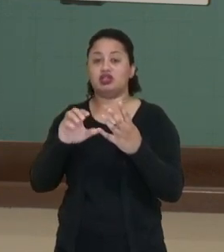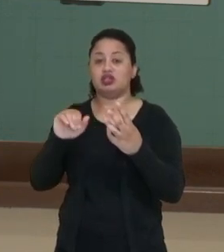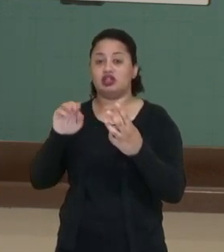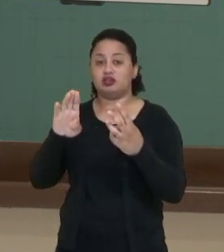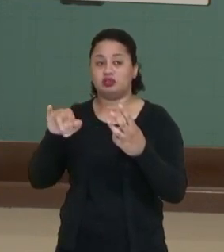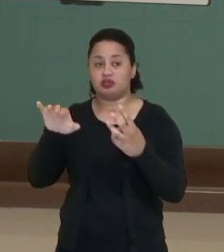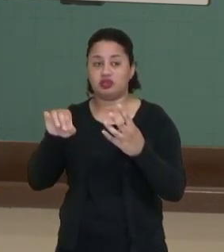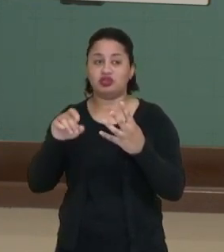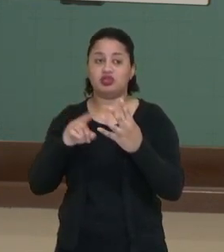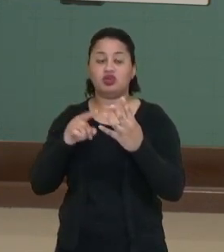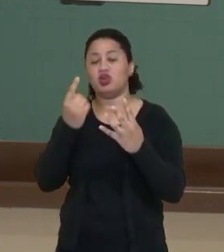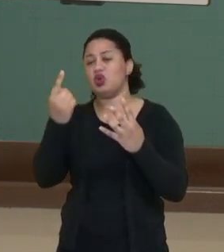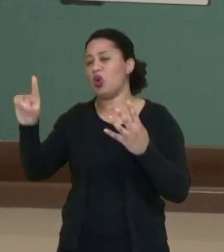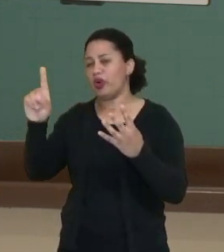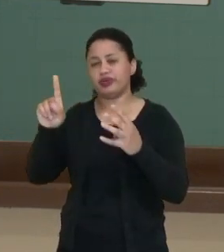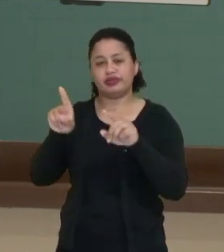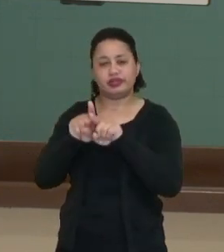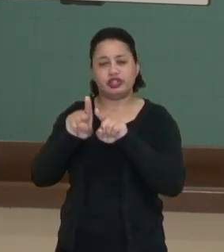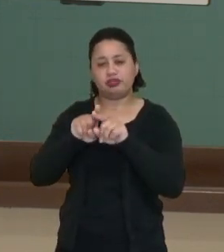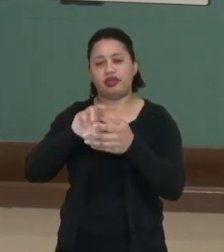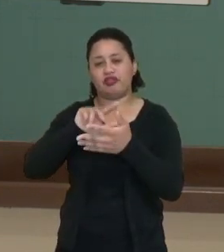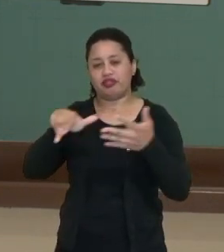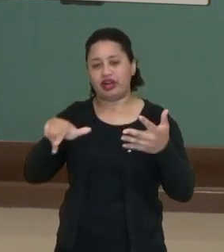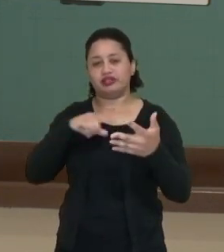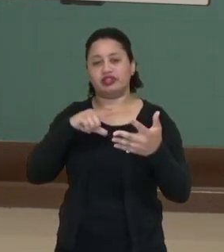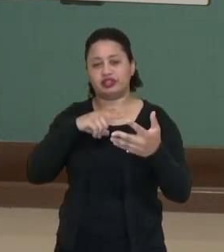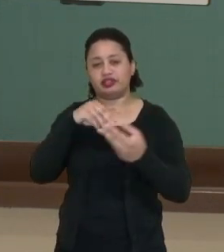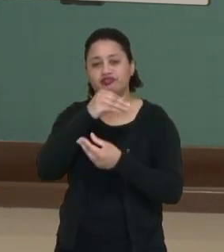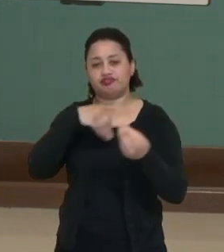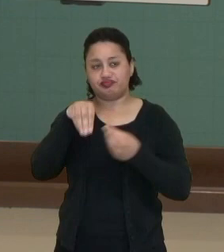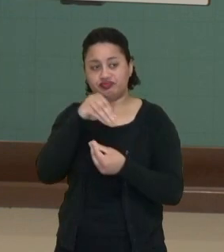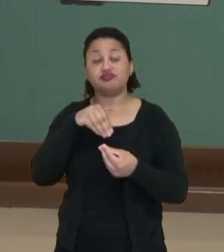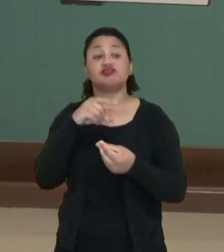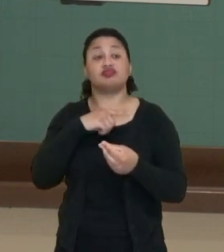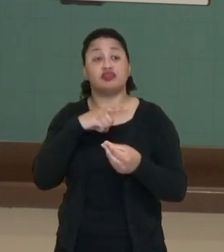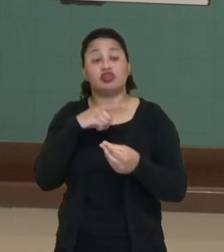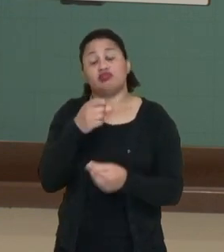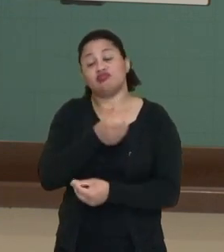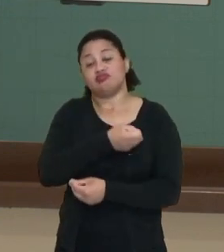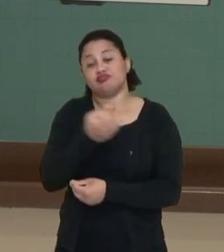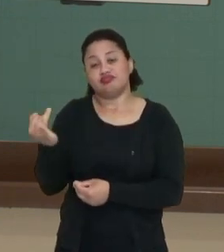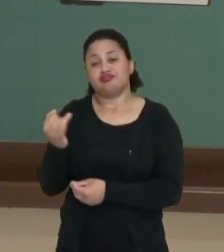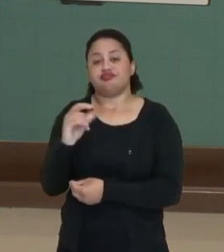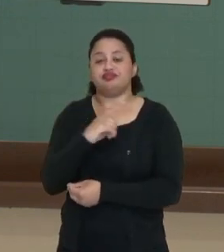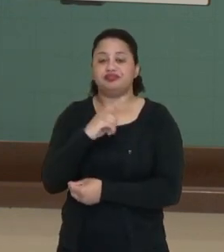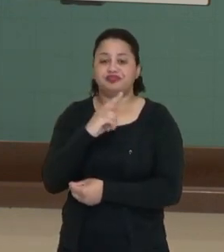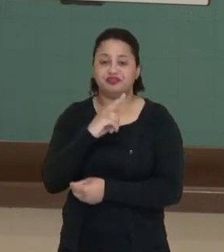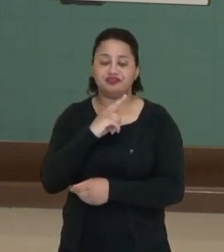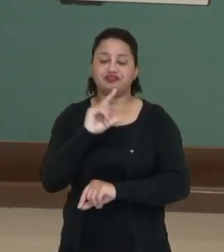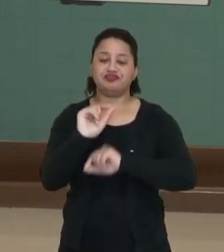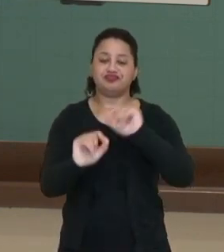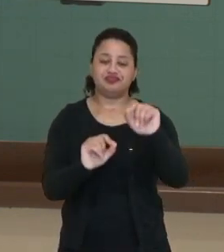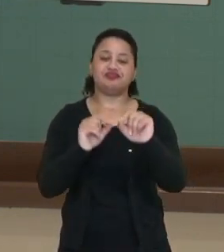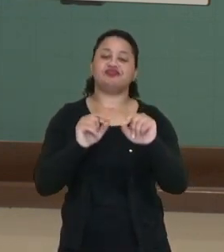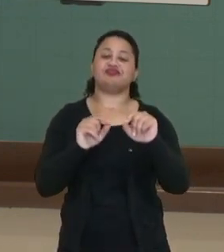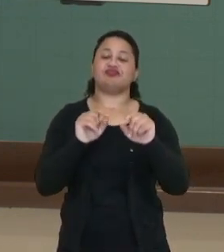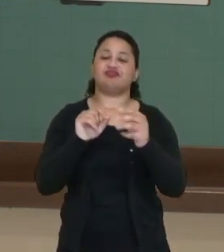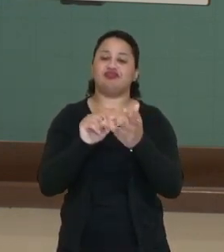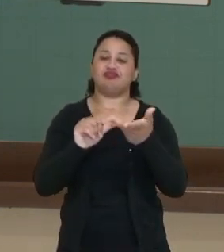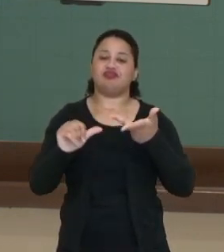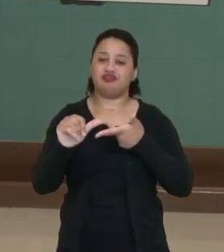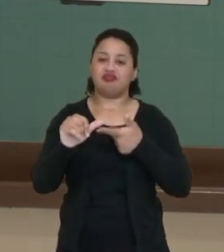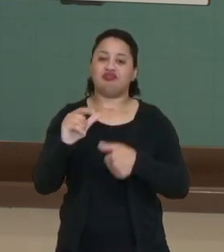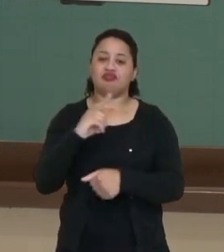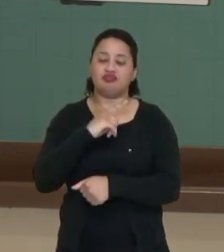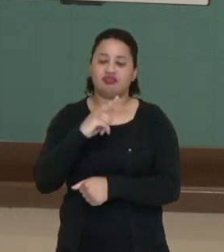carbônico e outros gases que estão presentes, né? São proporções estimadas, então, desses elementos, desses gases que